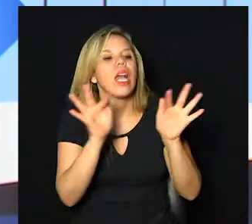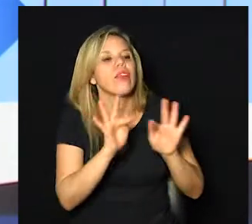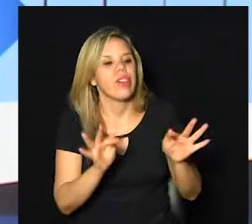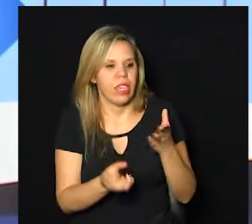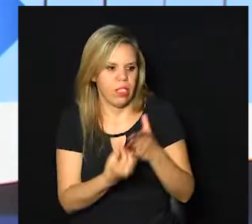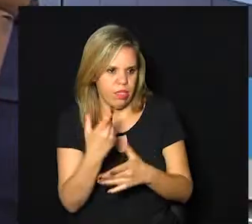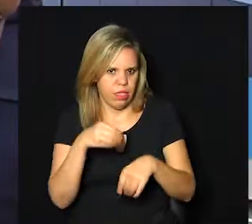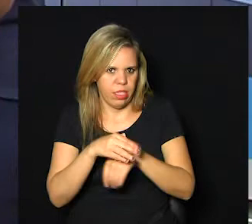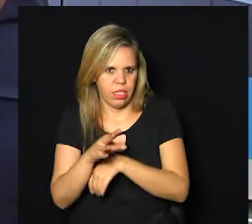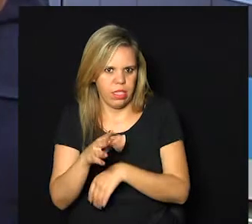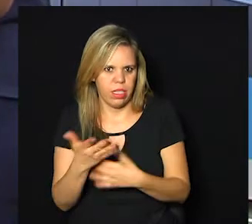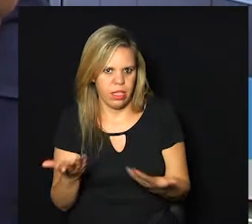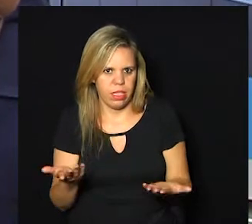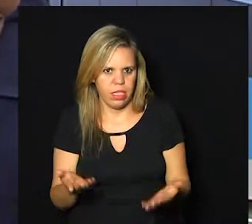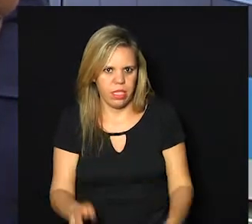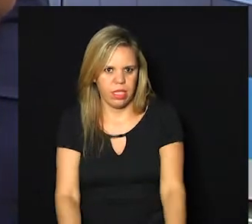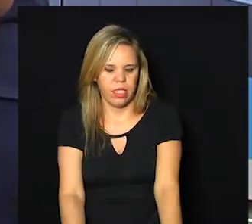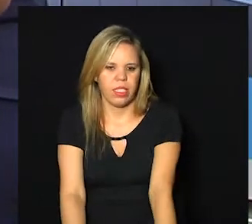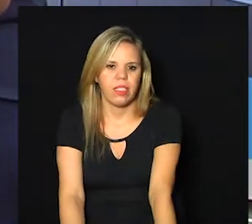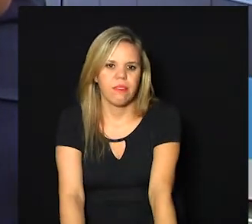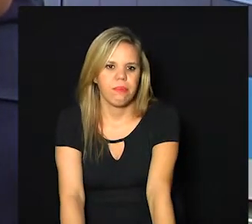é contagiante?